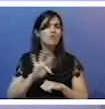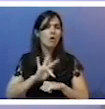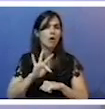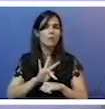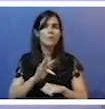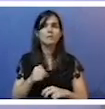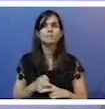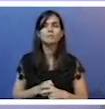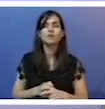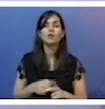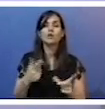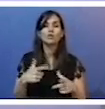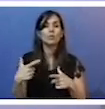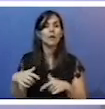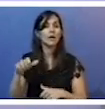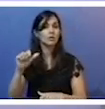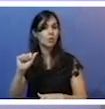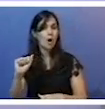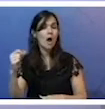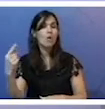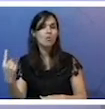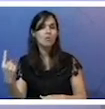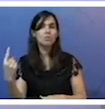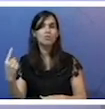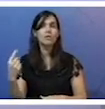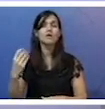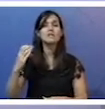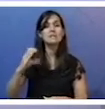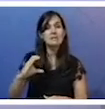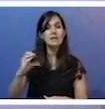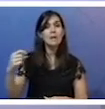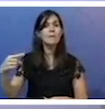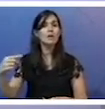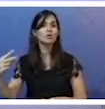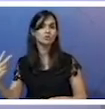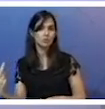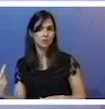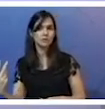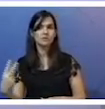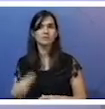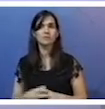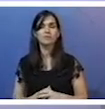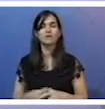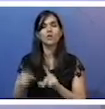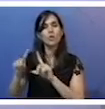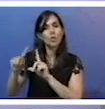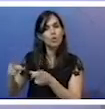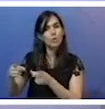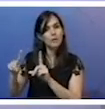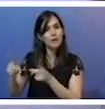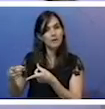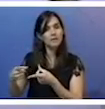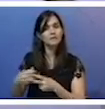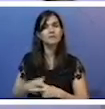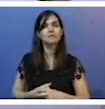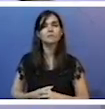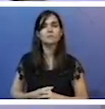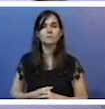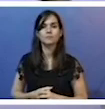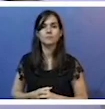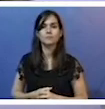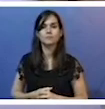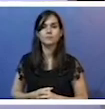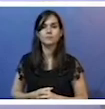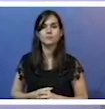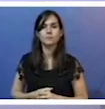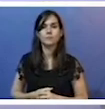lugar do ar coloca um lugar dos e coloca menos dois dentro do parentes porque ele negativo